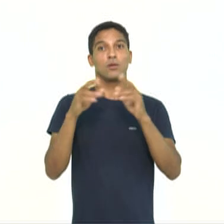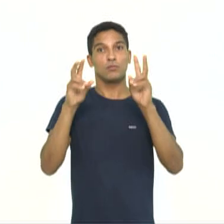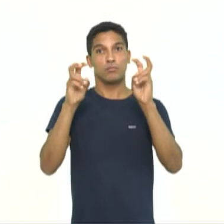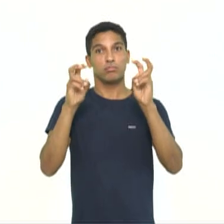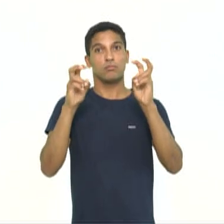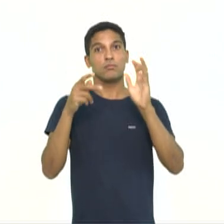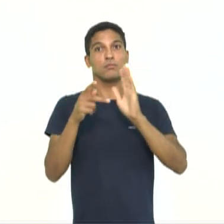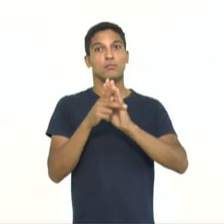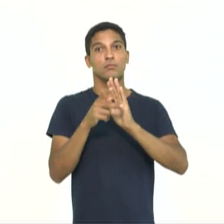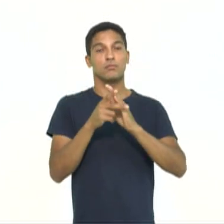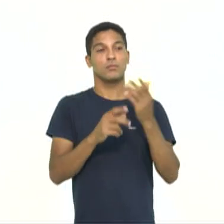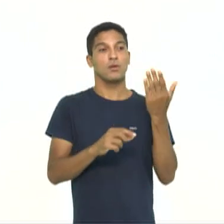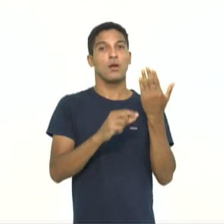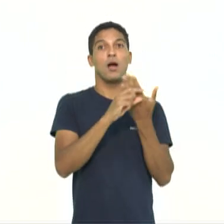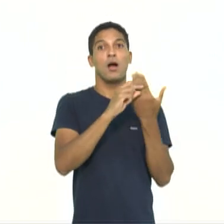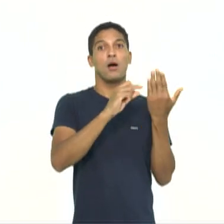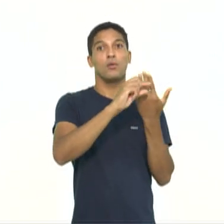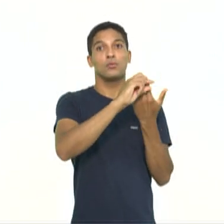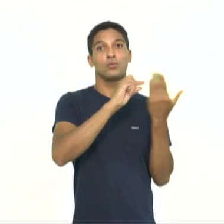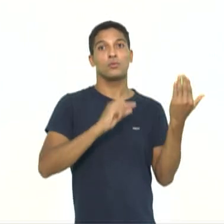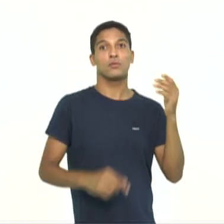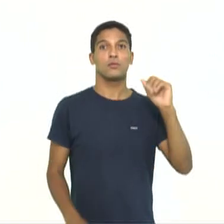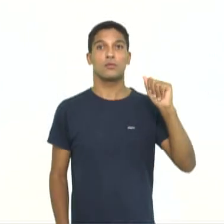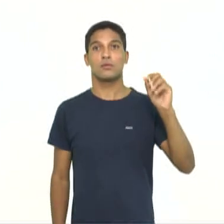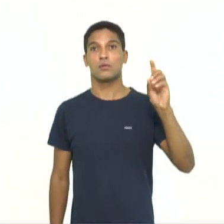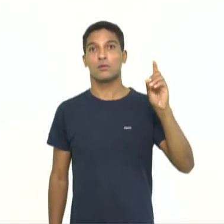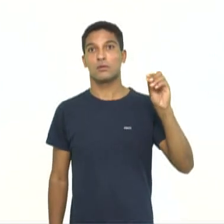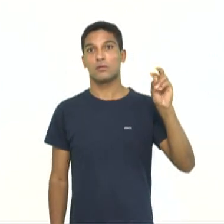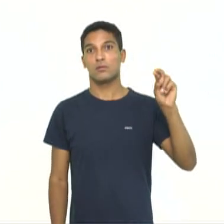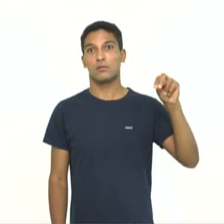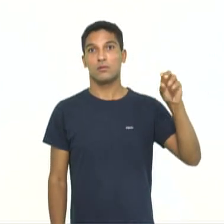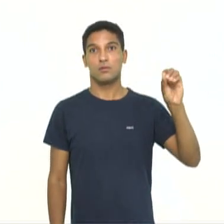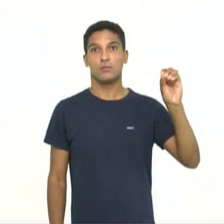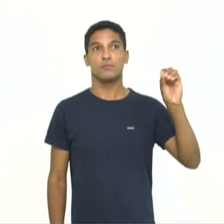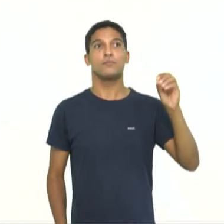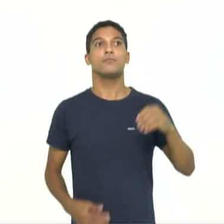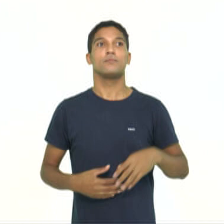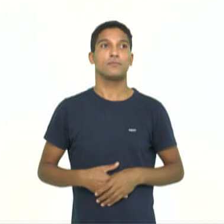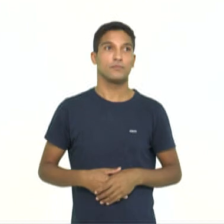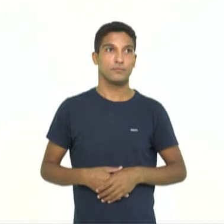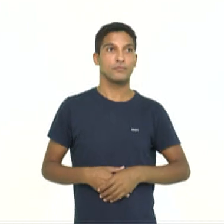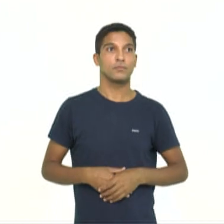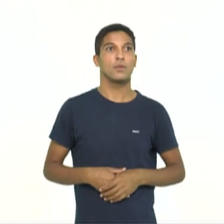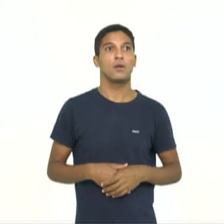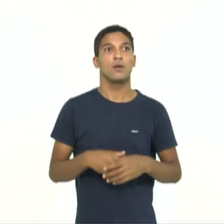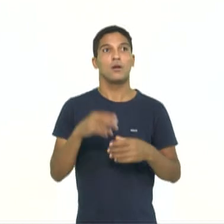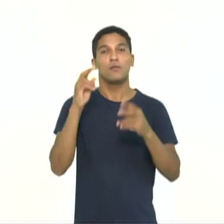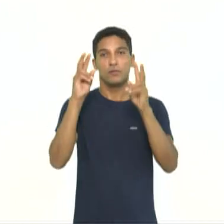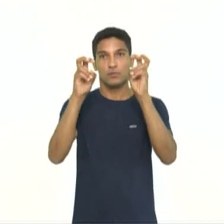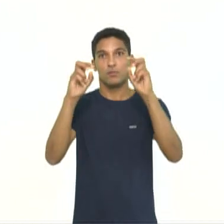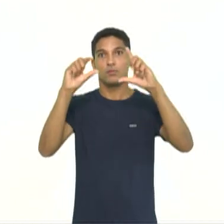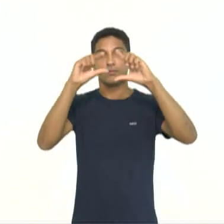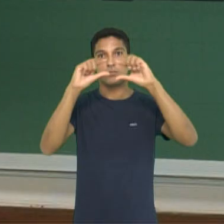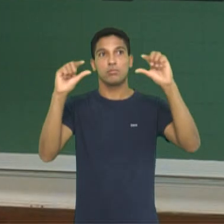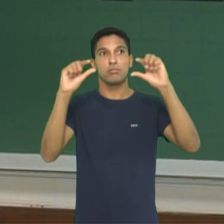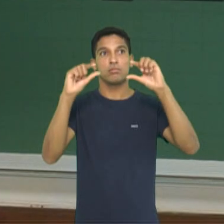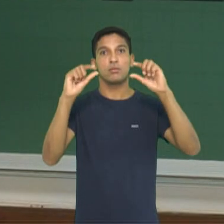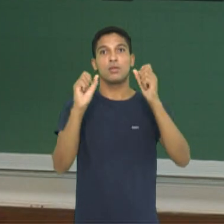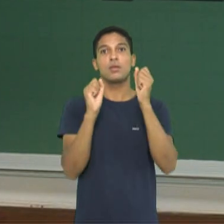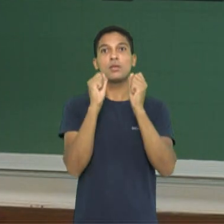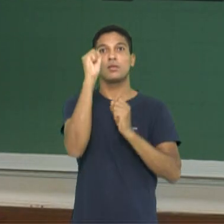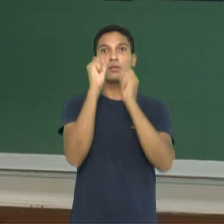2. Se você não viu a parte 1, retorne, porque para entender a segunda parte se faz necessário ver aquilo que a gente estudou naquela